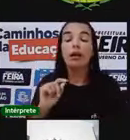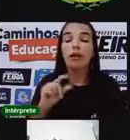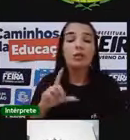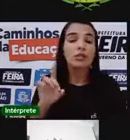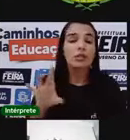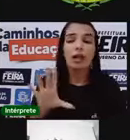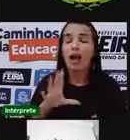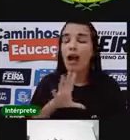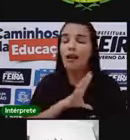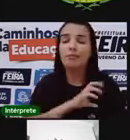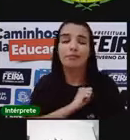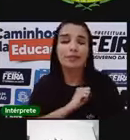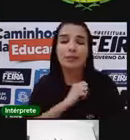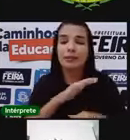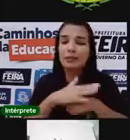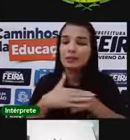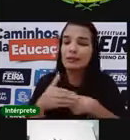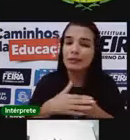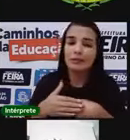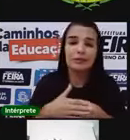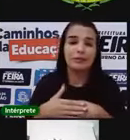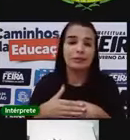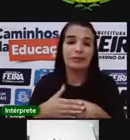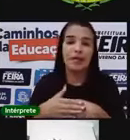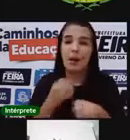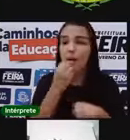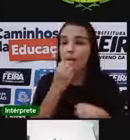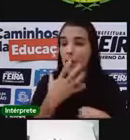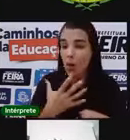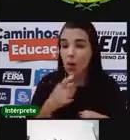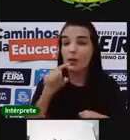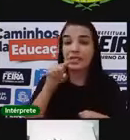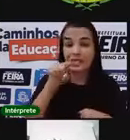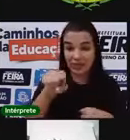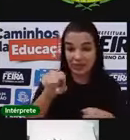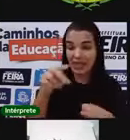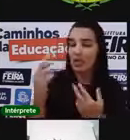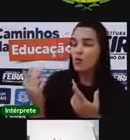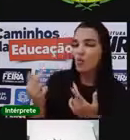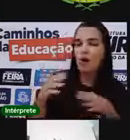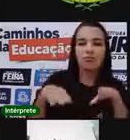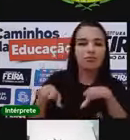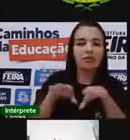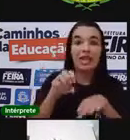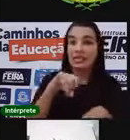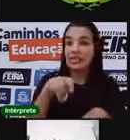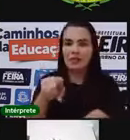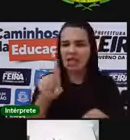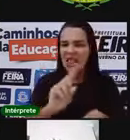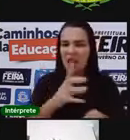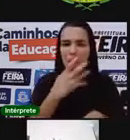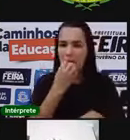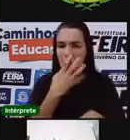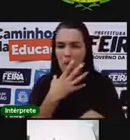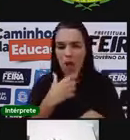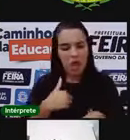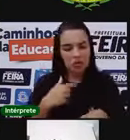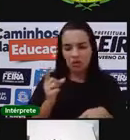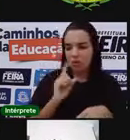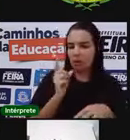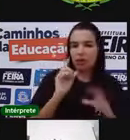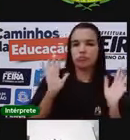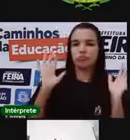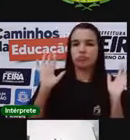sororidade. Ubuntu, eu sou porque tu és, se eu não for, tu não és. E aí, teve um menino que